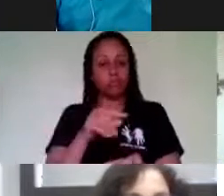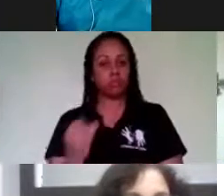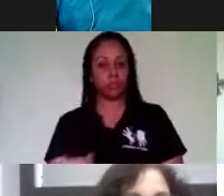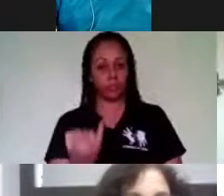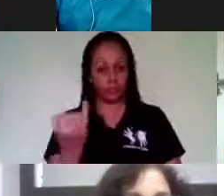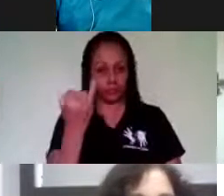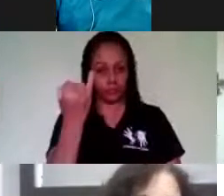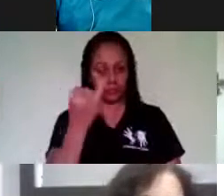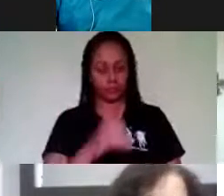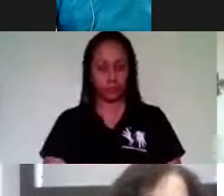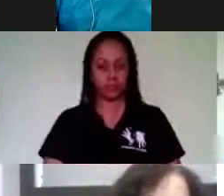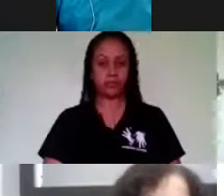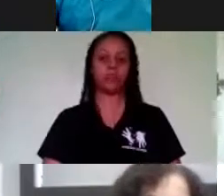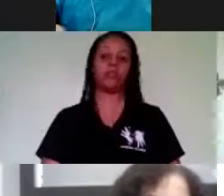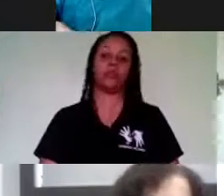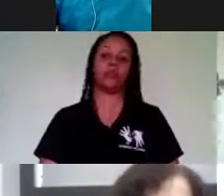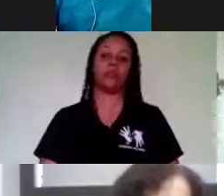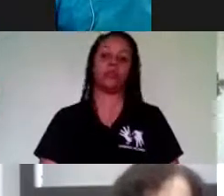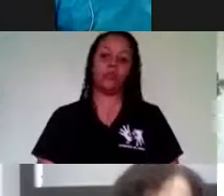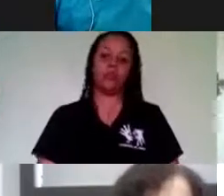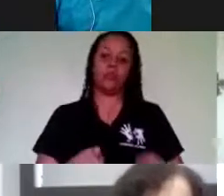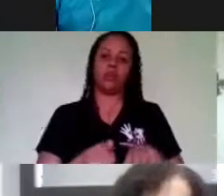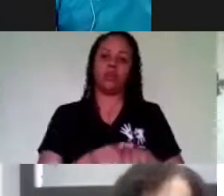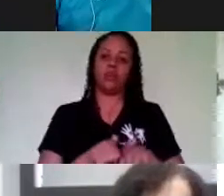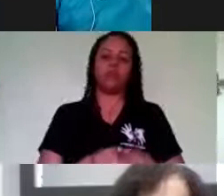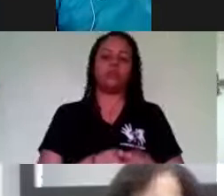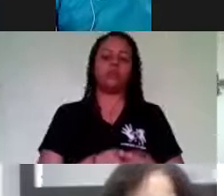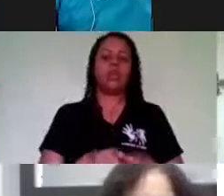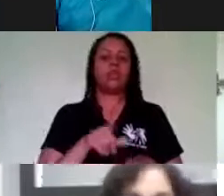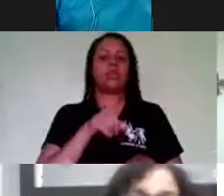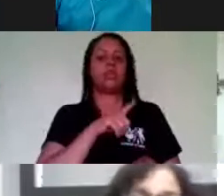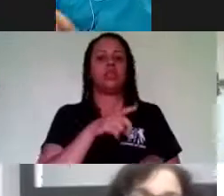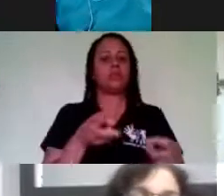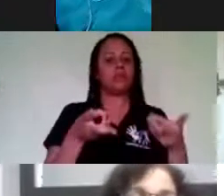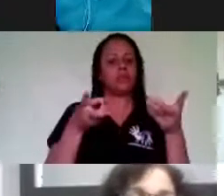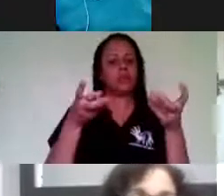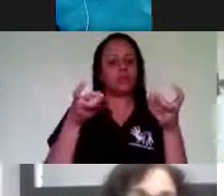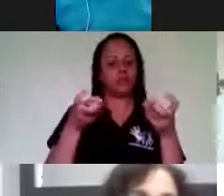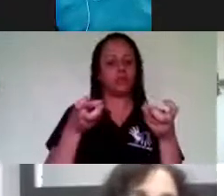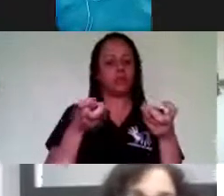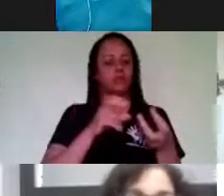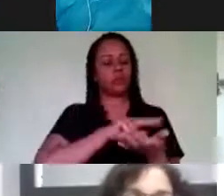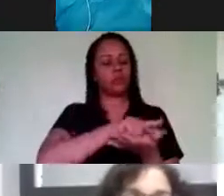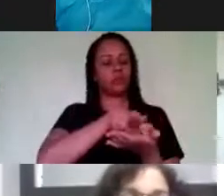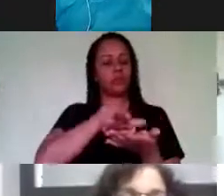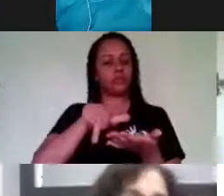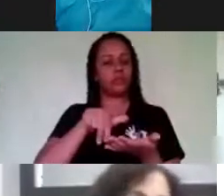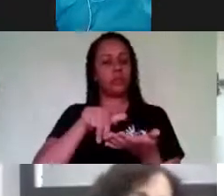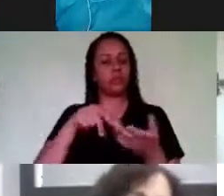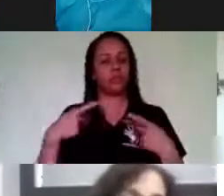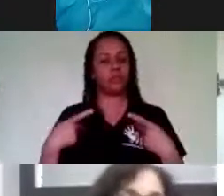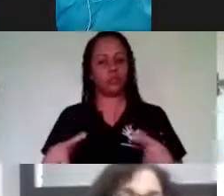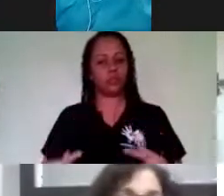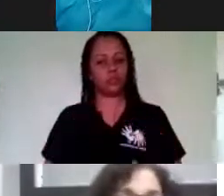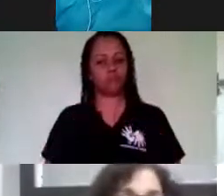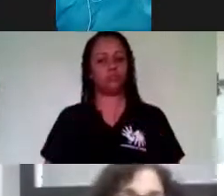A gente tem observado que existem várias iniciativas de sindicatos, né, em prol deste direito,